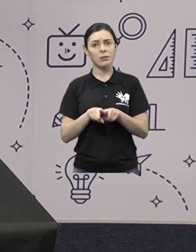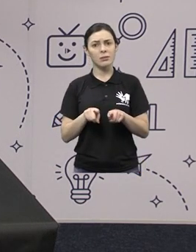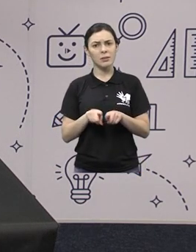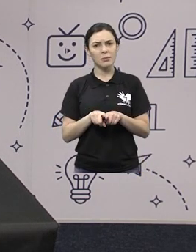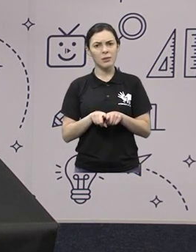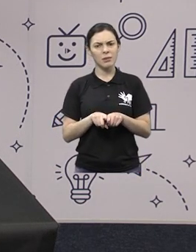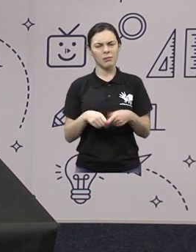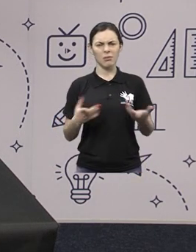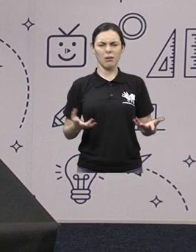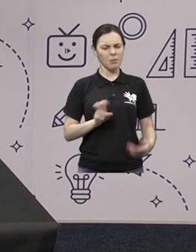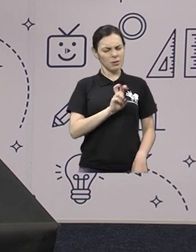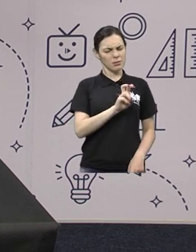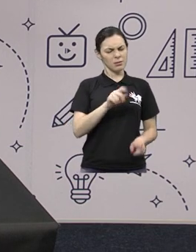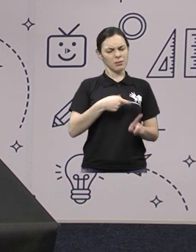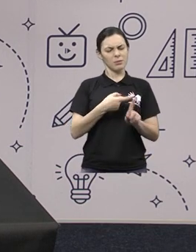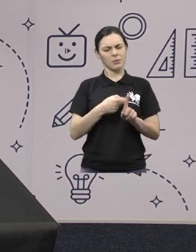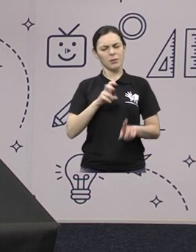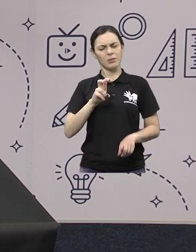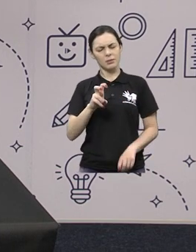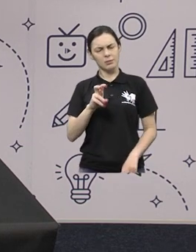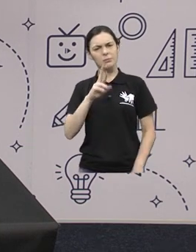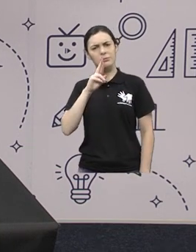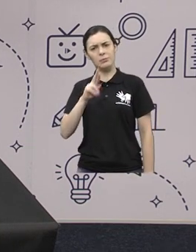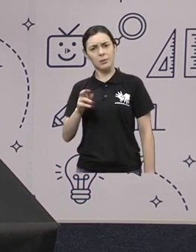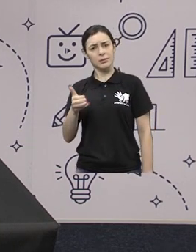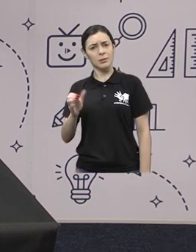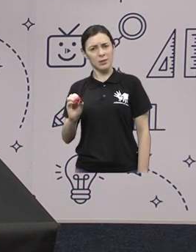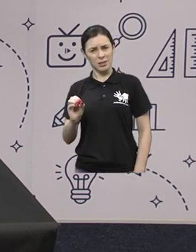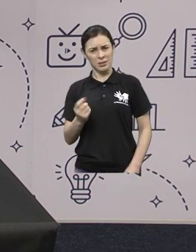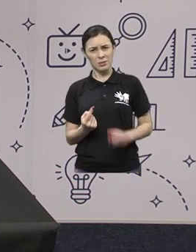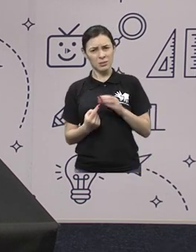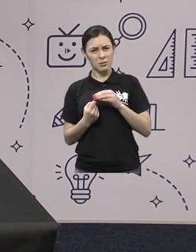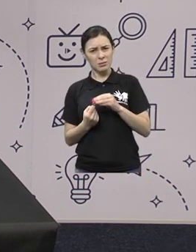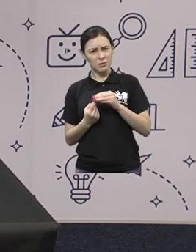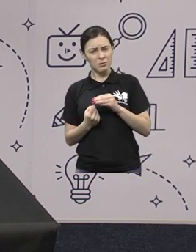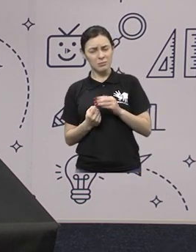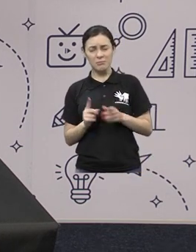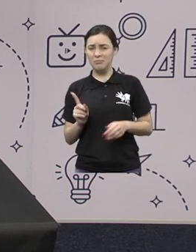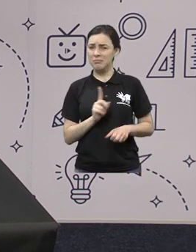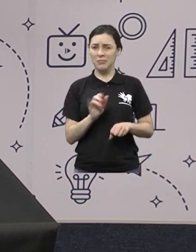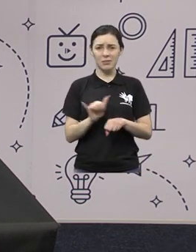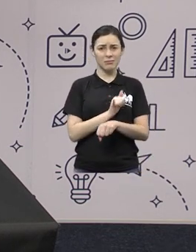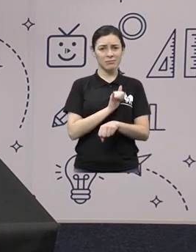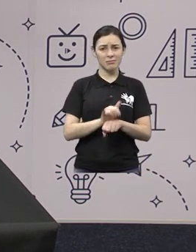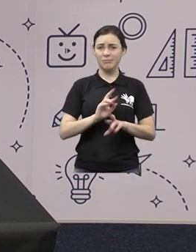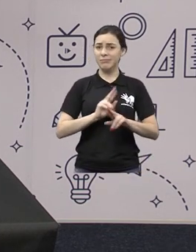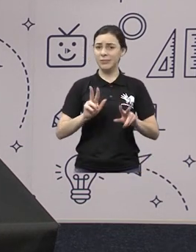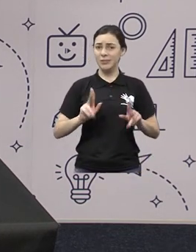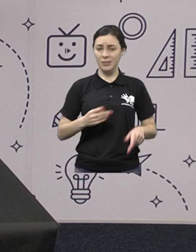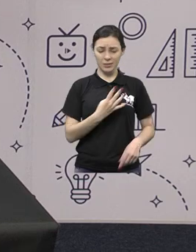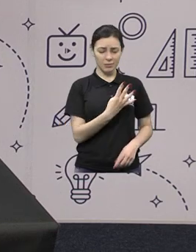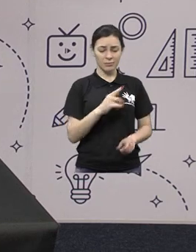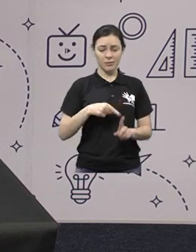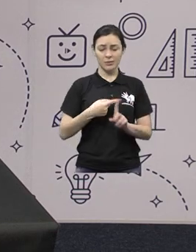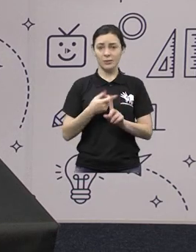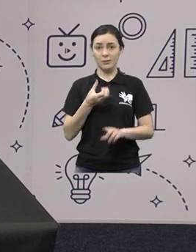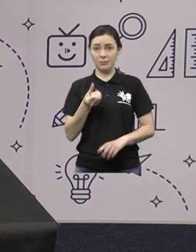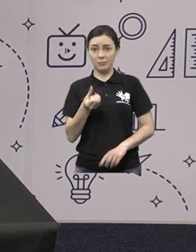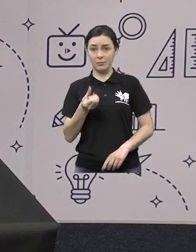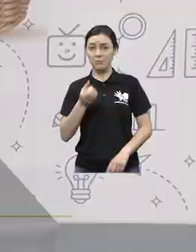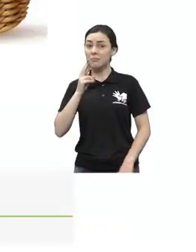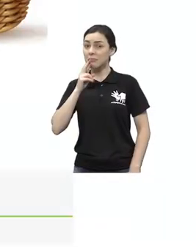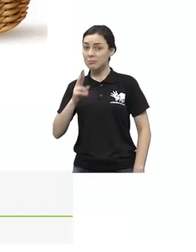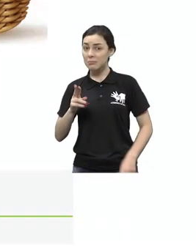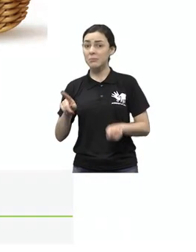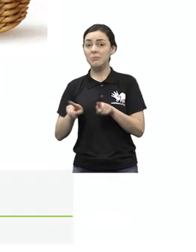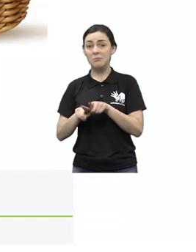um total de 10. Então, não é só 5 mais 5 que é igual a 10? Não. Se eu também juntar